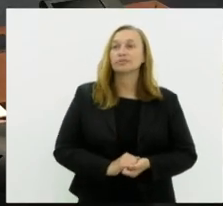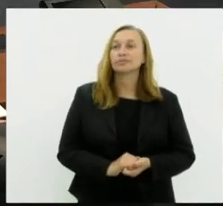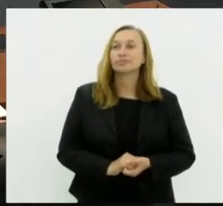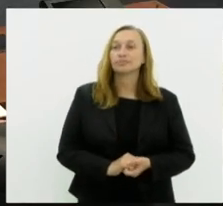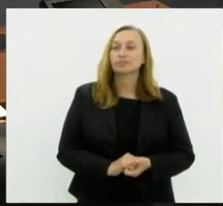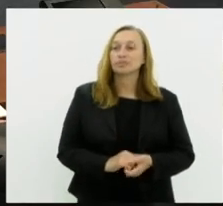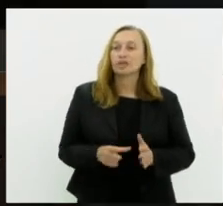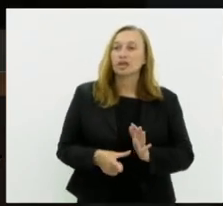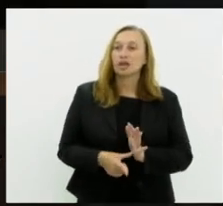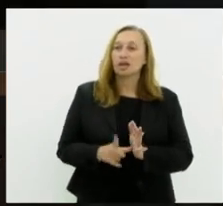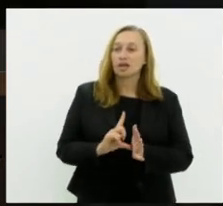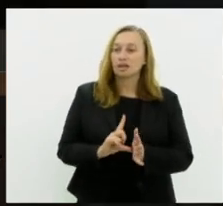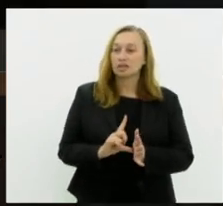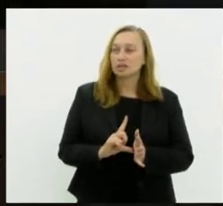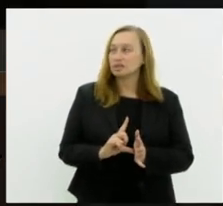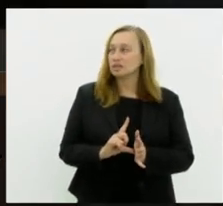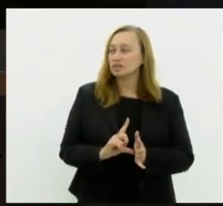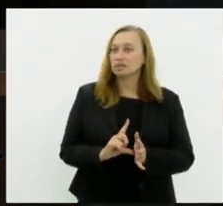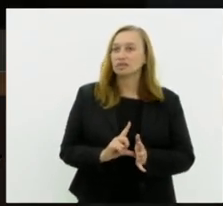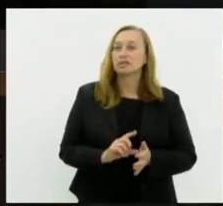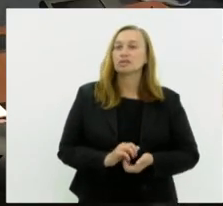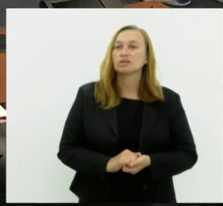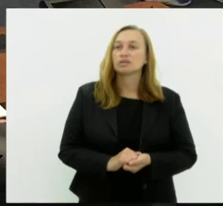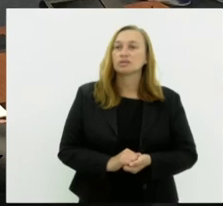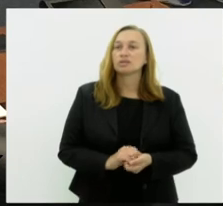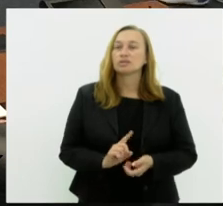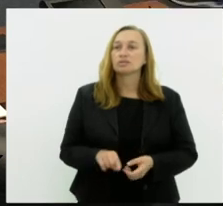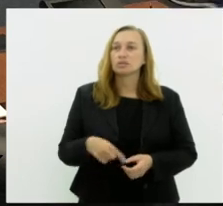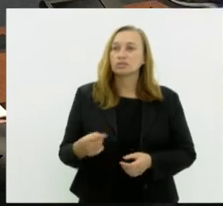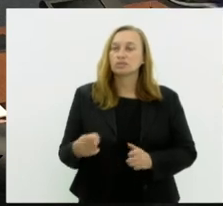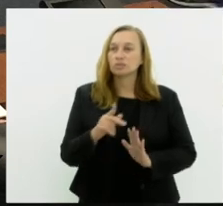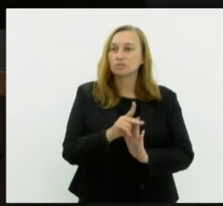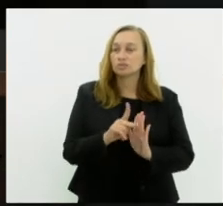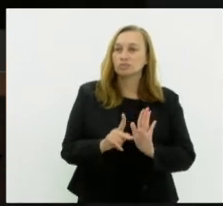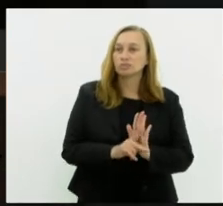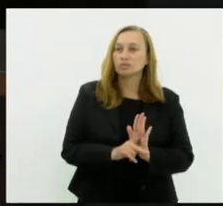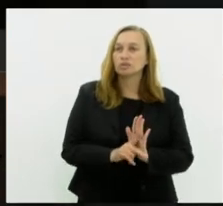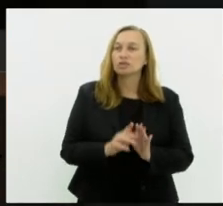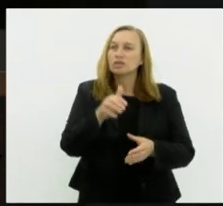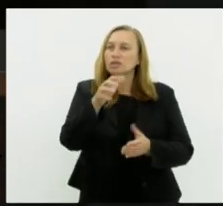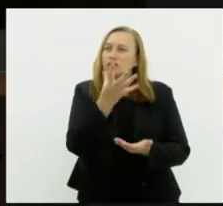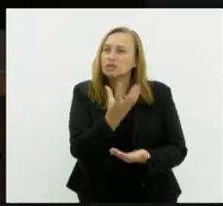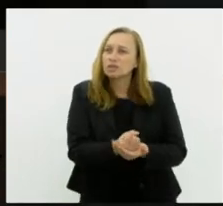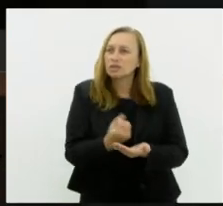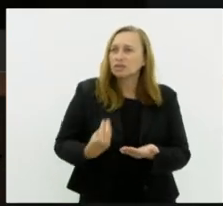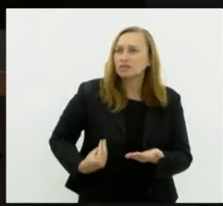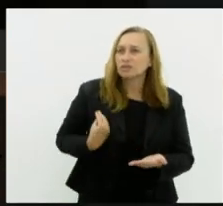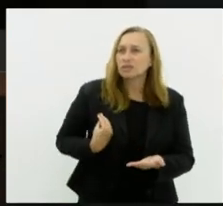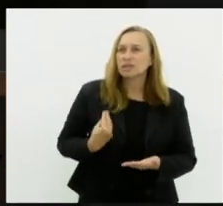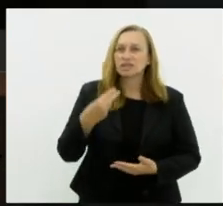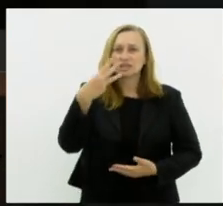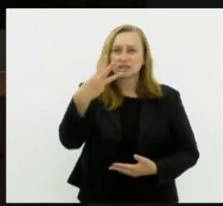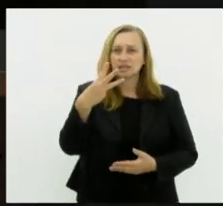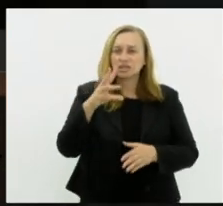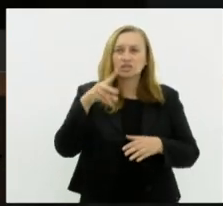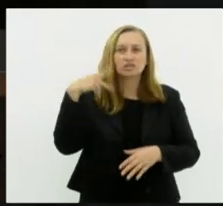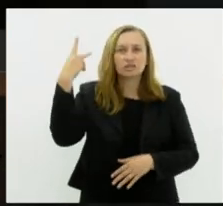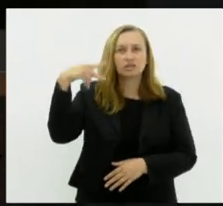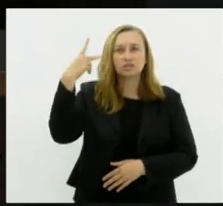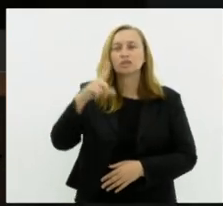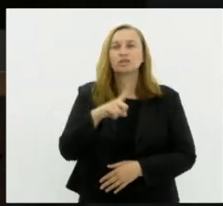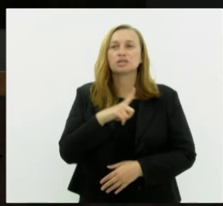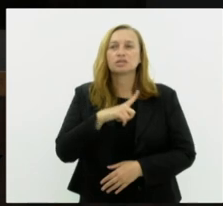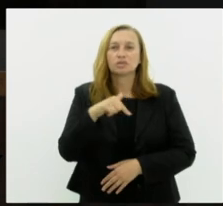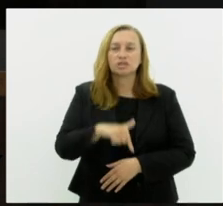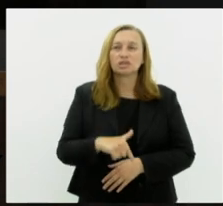Antes de cantar o próximo projeto, só gostaria de registrar aqui a presença de três vereadores que temos aqui